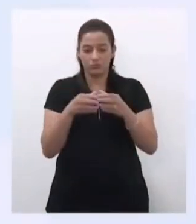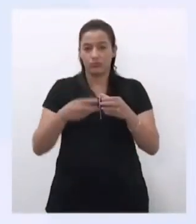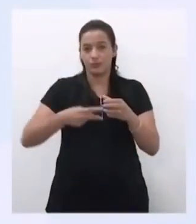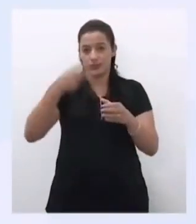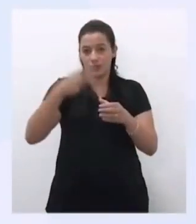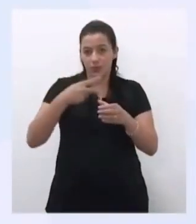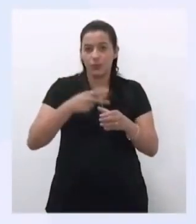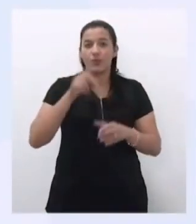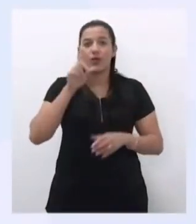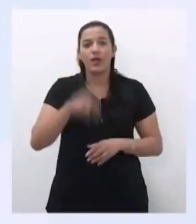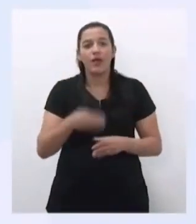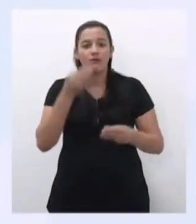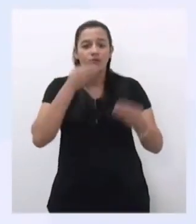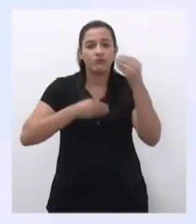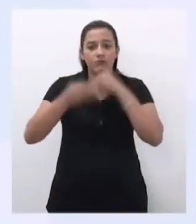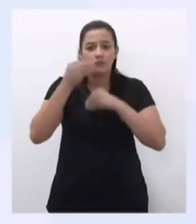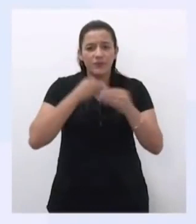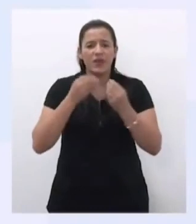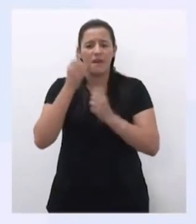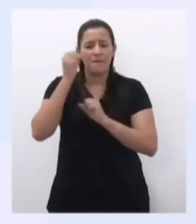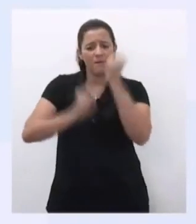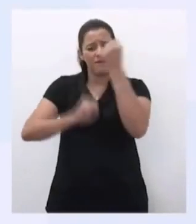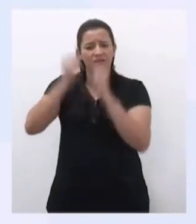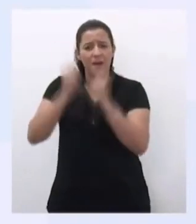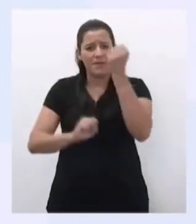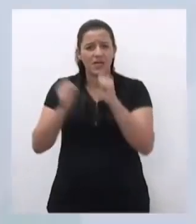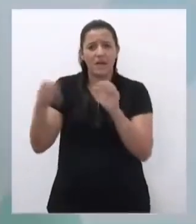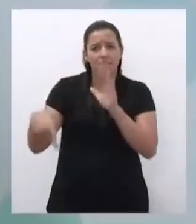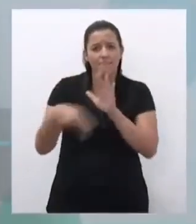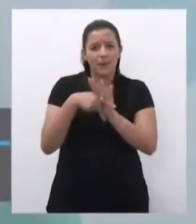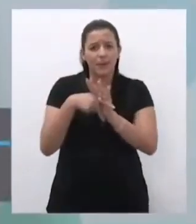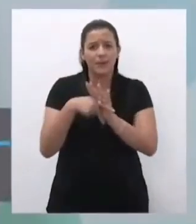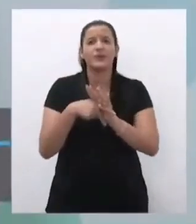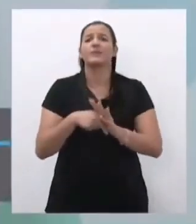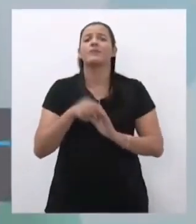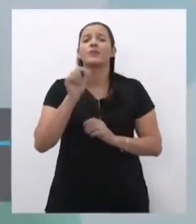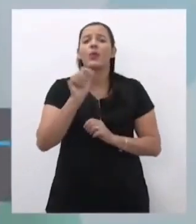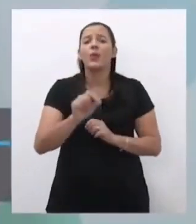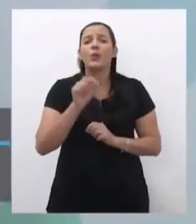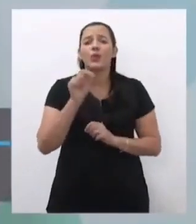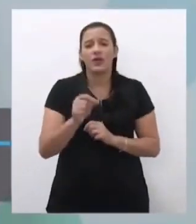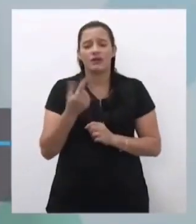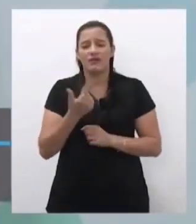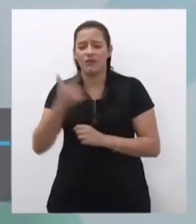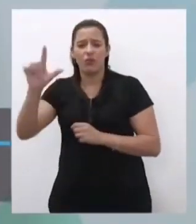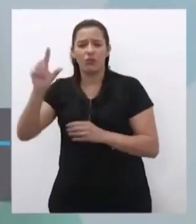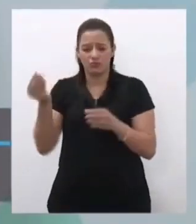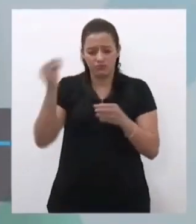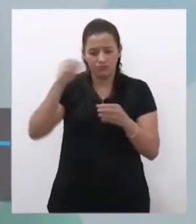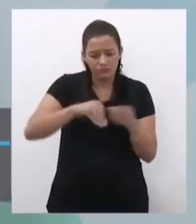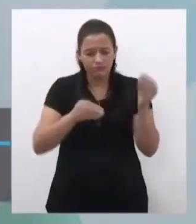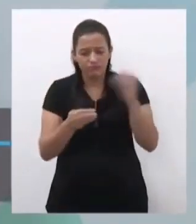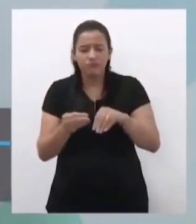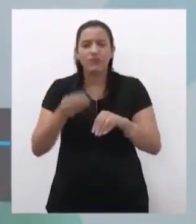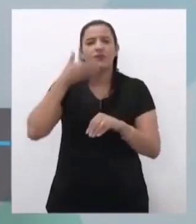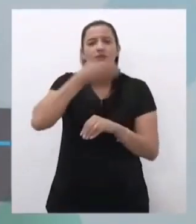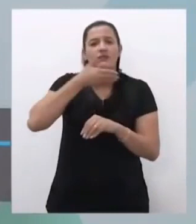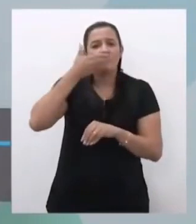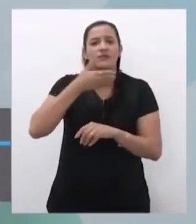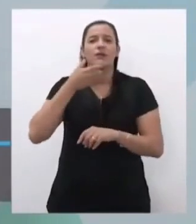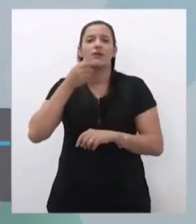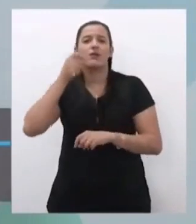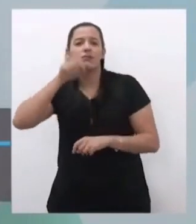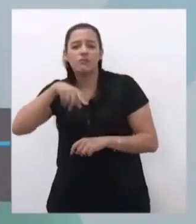é o grupo dos alimentos processados. Ou seja, são aqueles alimentos que receberam adição ou de sal, de açúcar ou algum tipo